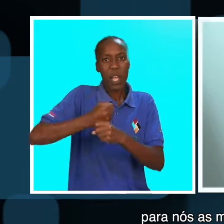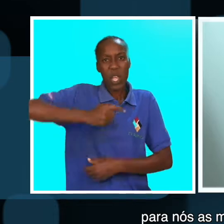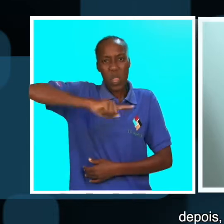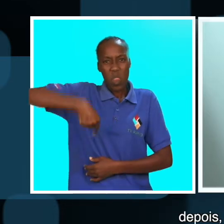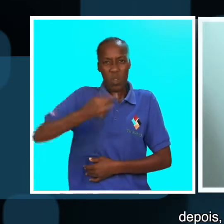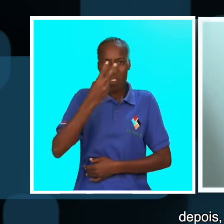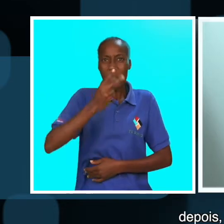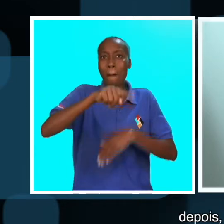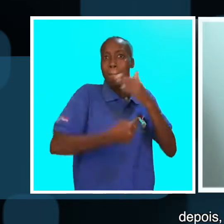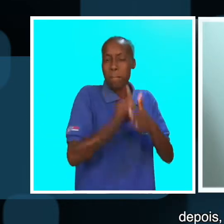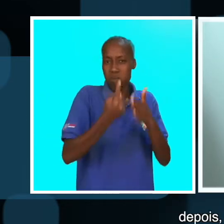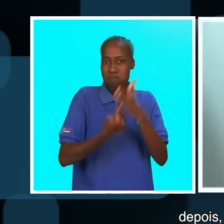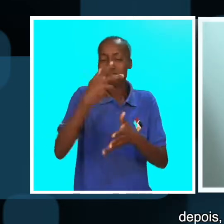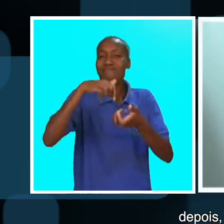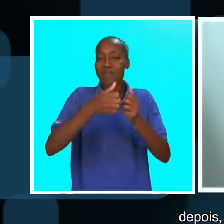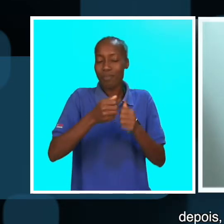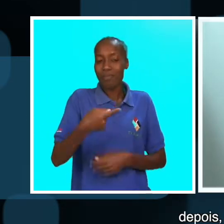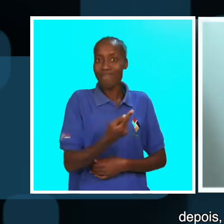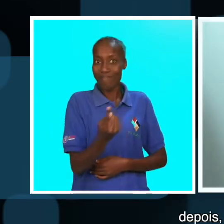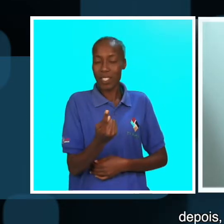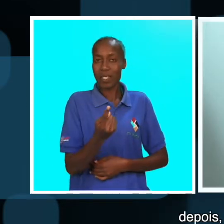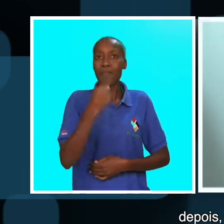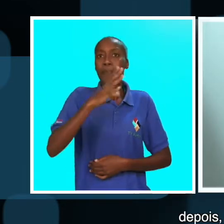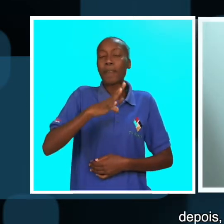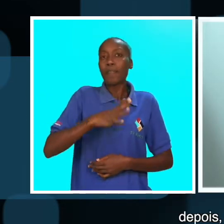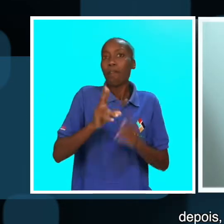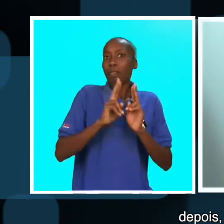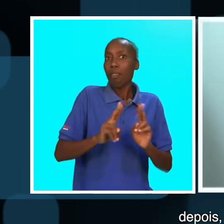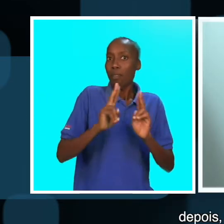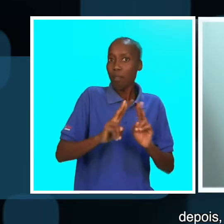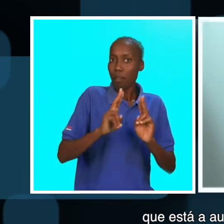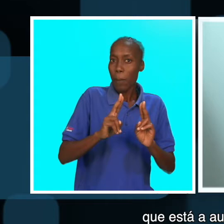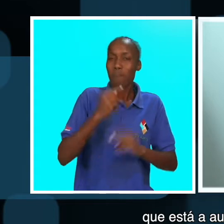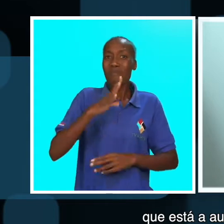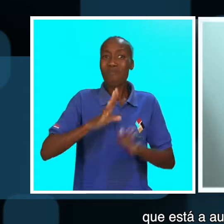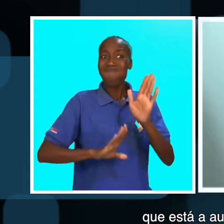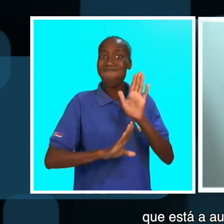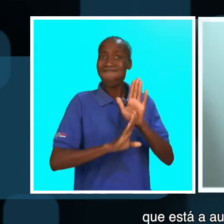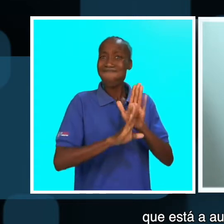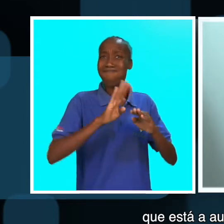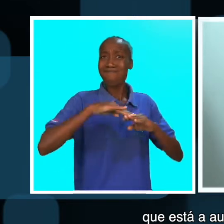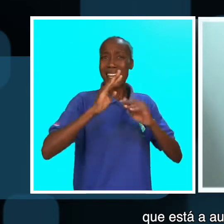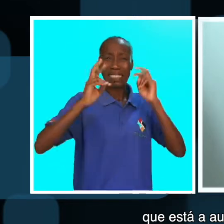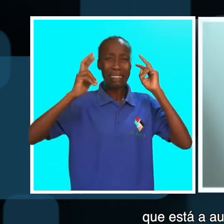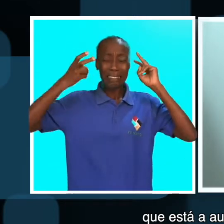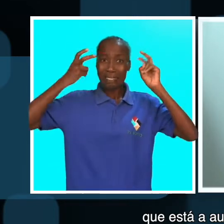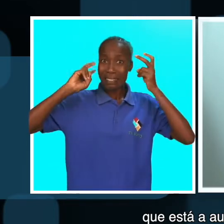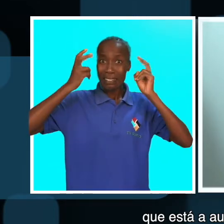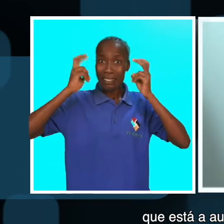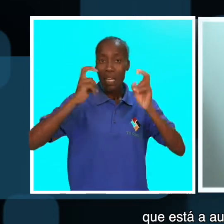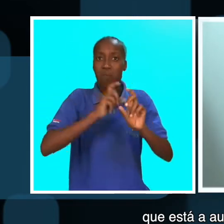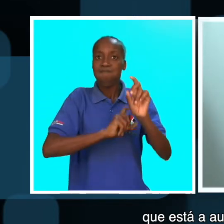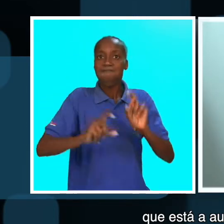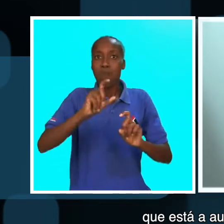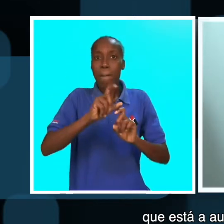são estas Depois vem, naturalmente, o nível de estresse Que está a aumentar na sociedade Por